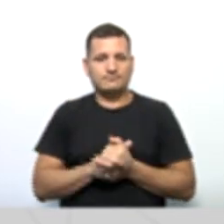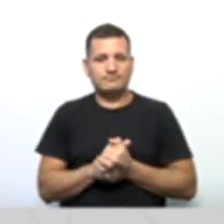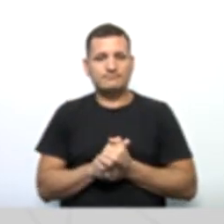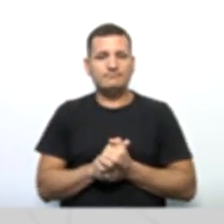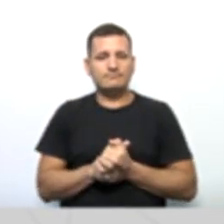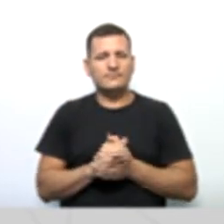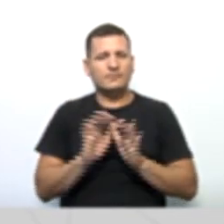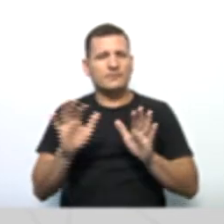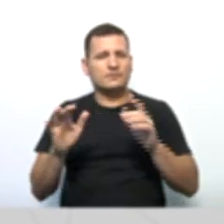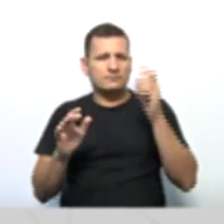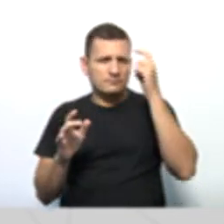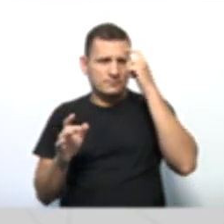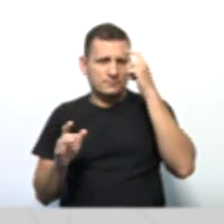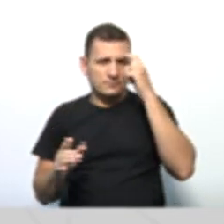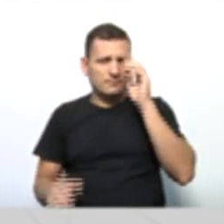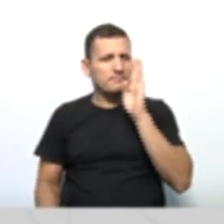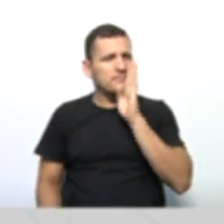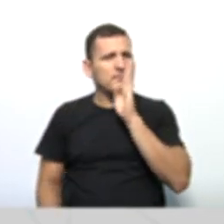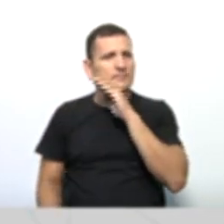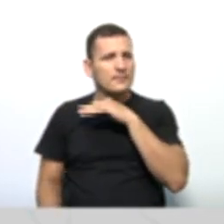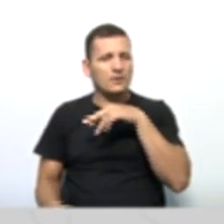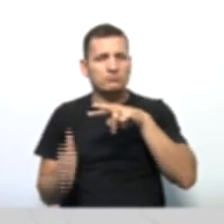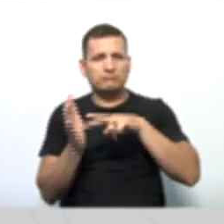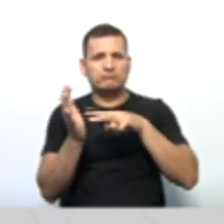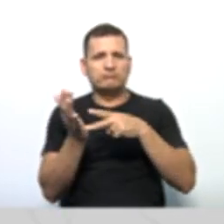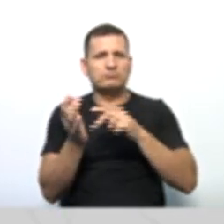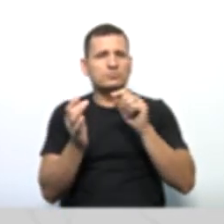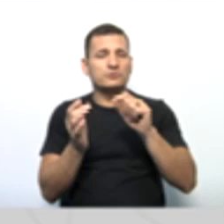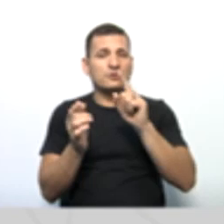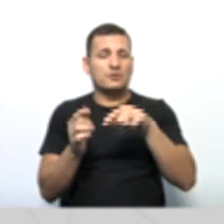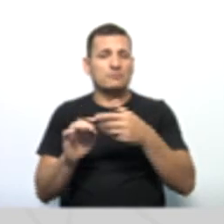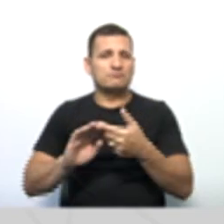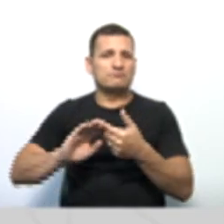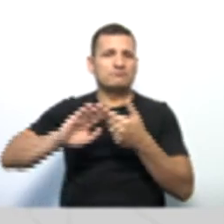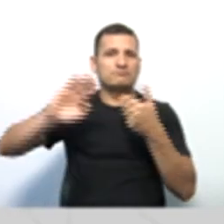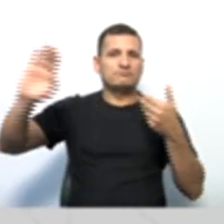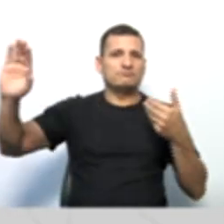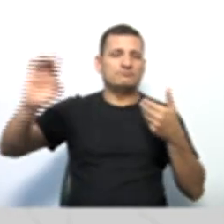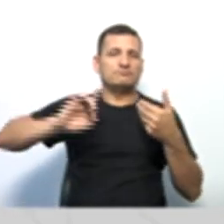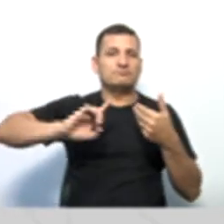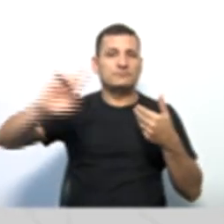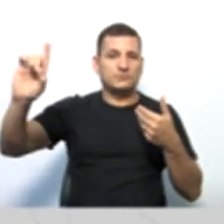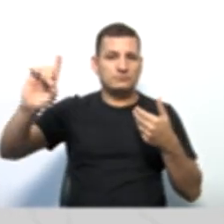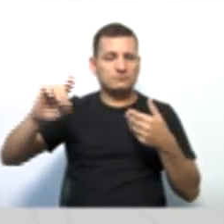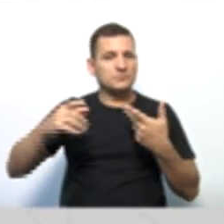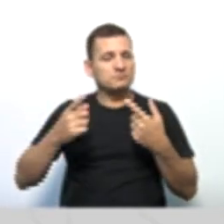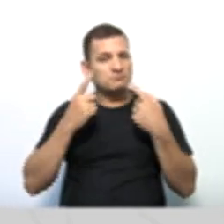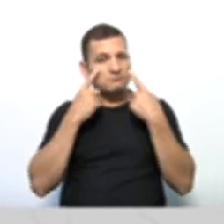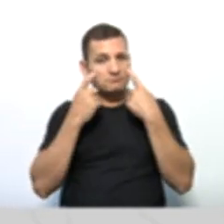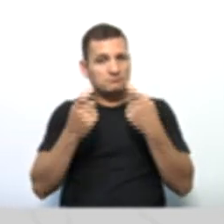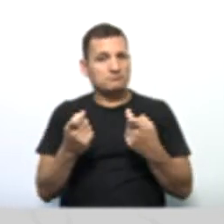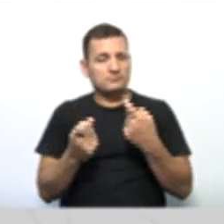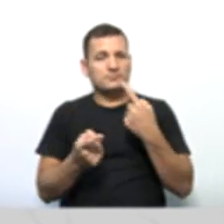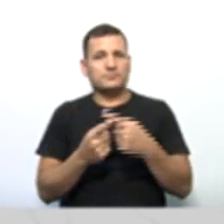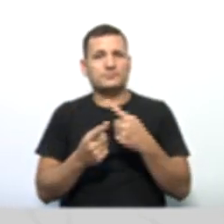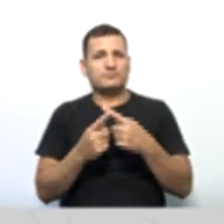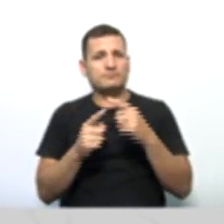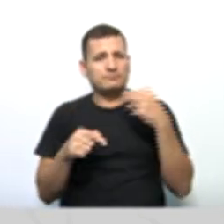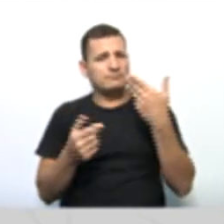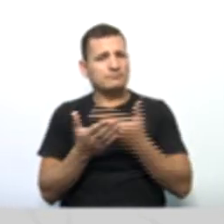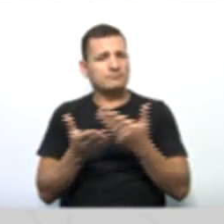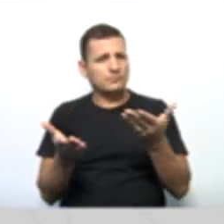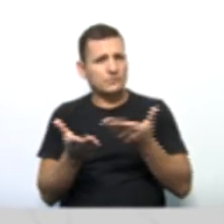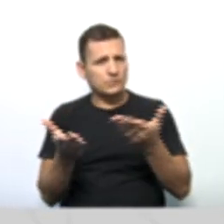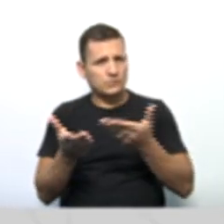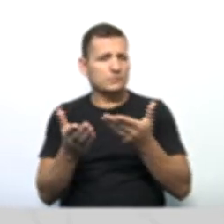do mal estava relacionada a afastar-se de Deus. Isso é interessante porque muita base do cristianismo hoje ainda tem um pouco